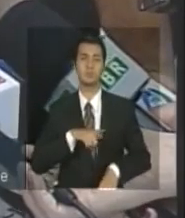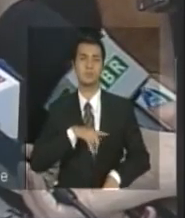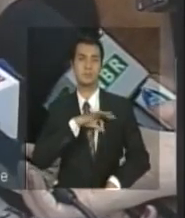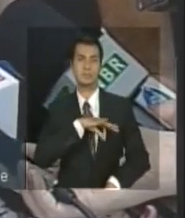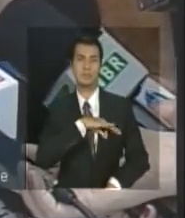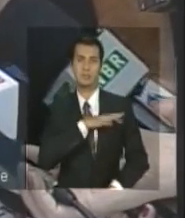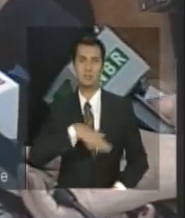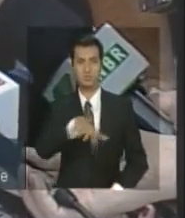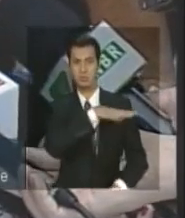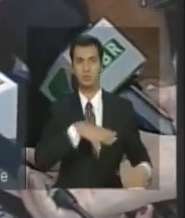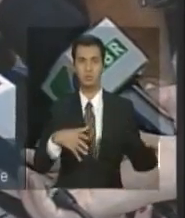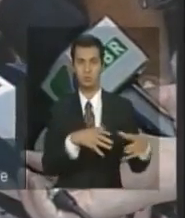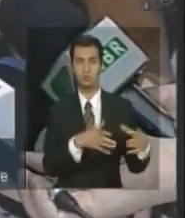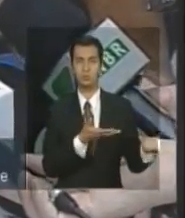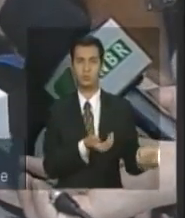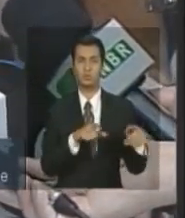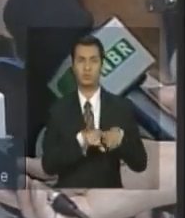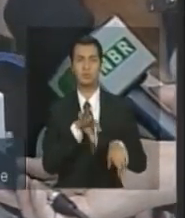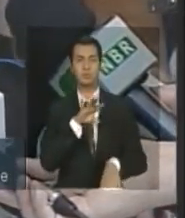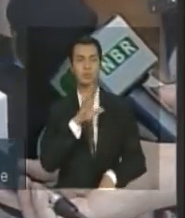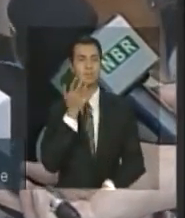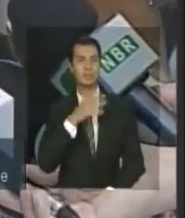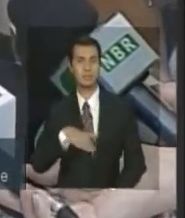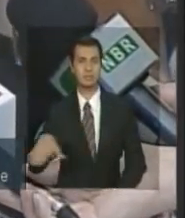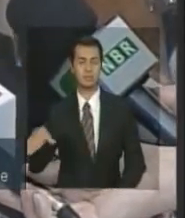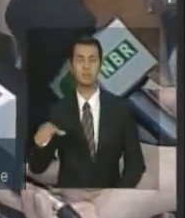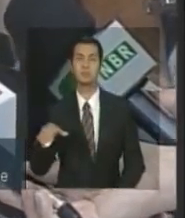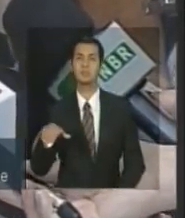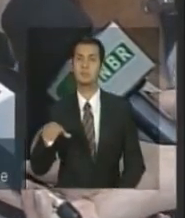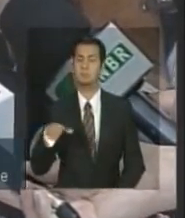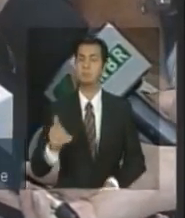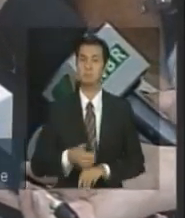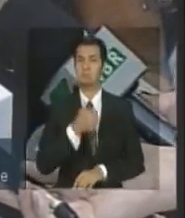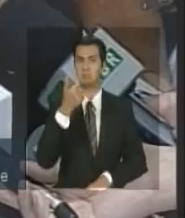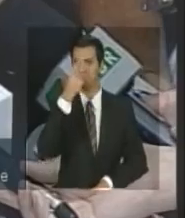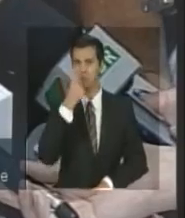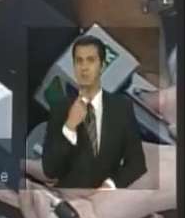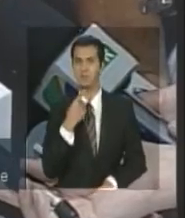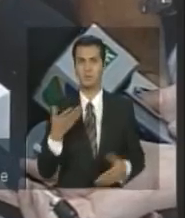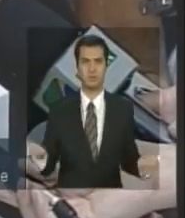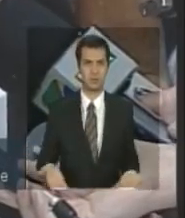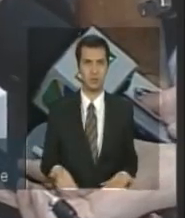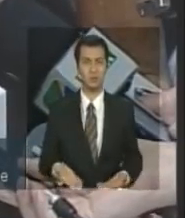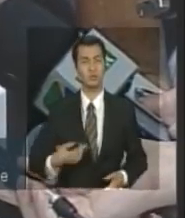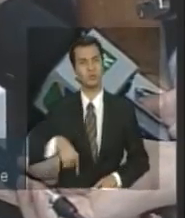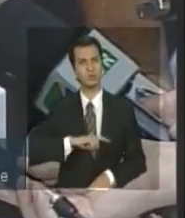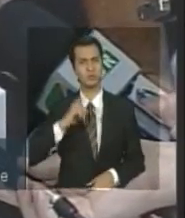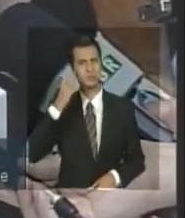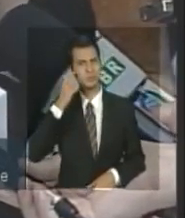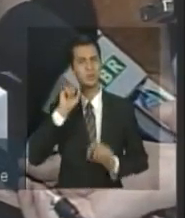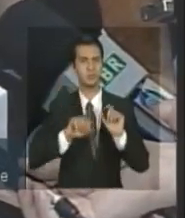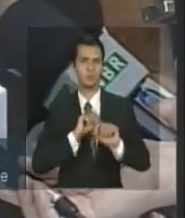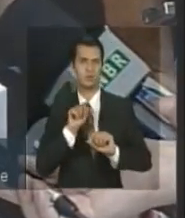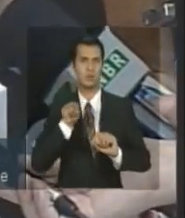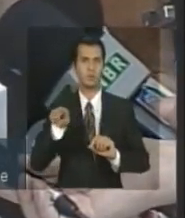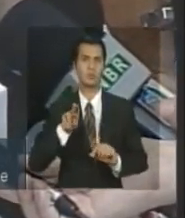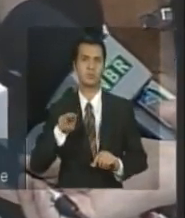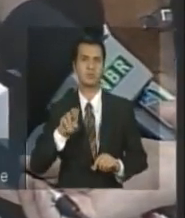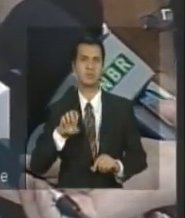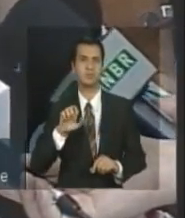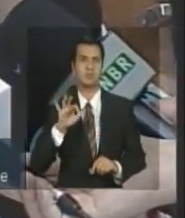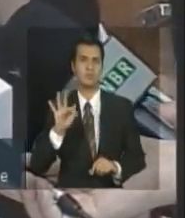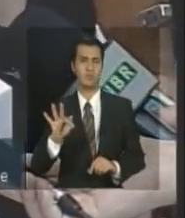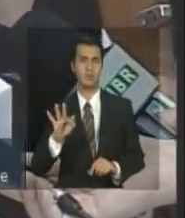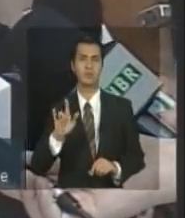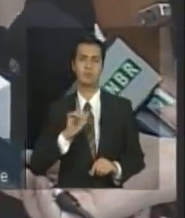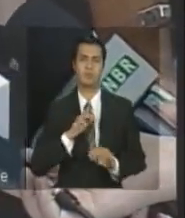dos jovens, das crianças, muito importante. Nós acreditamos que teve um pequeno erro metodológico, de fato,